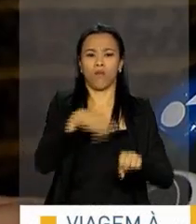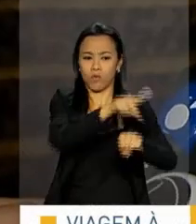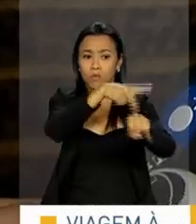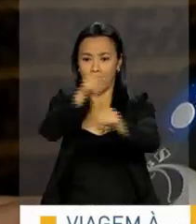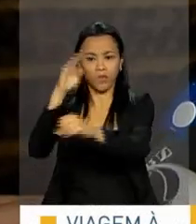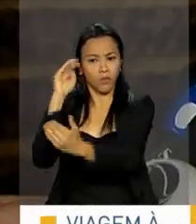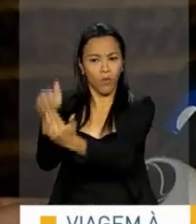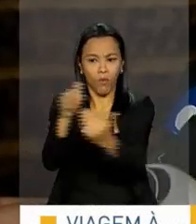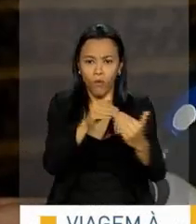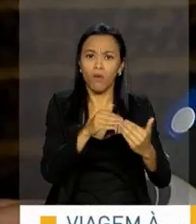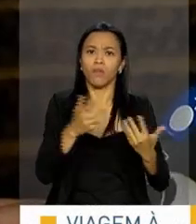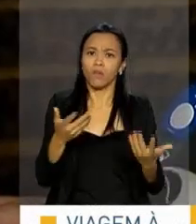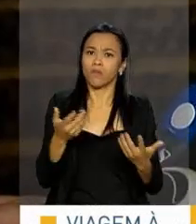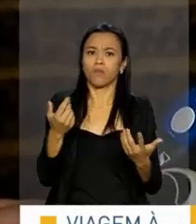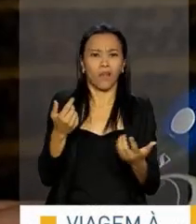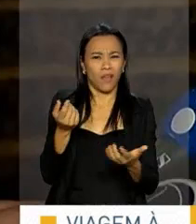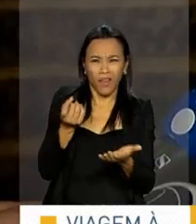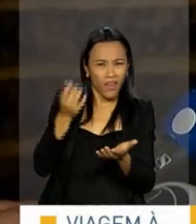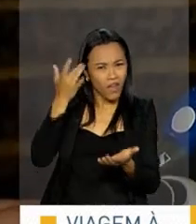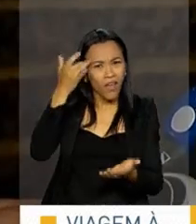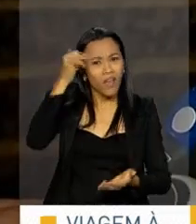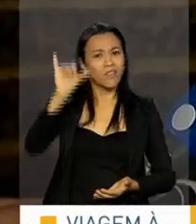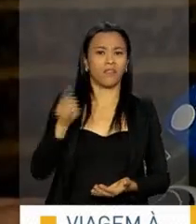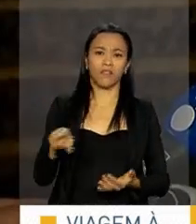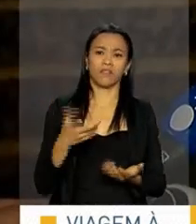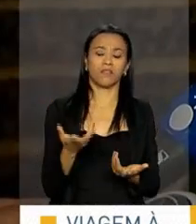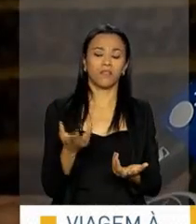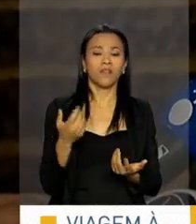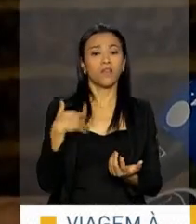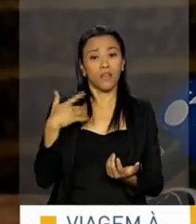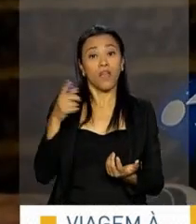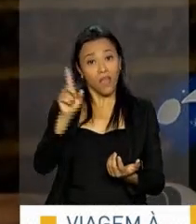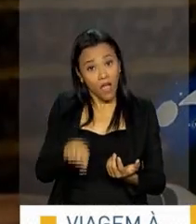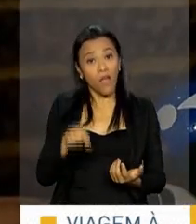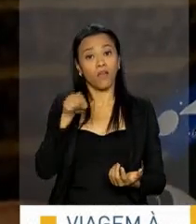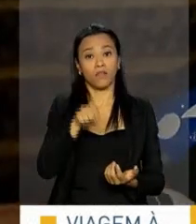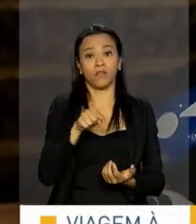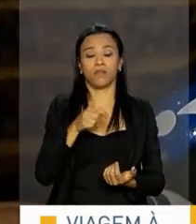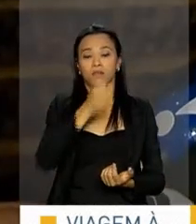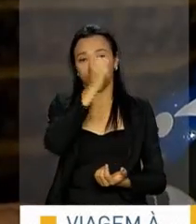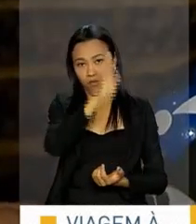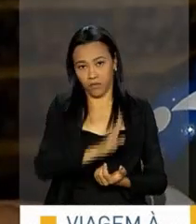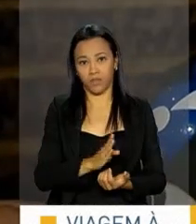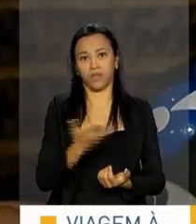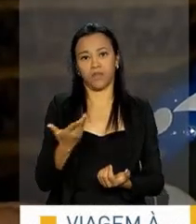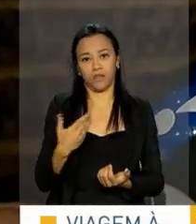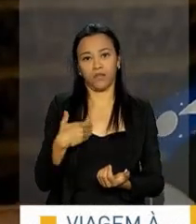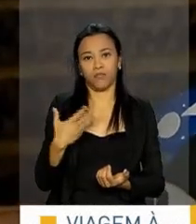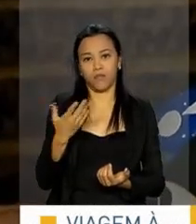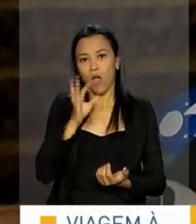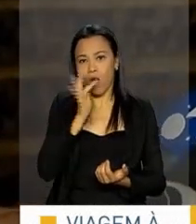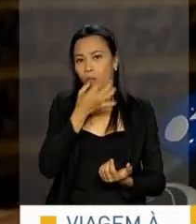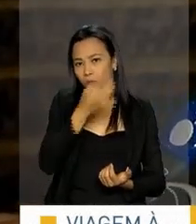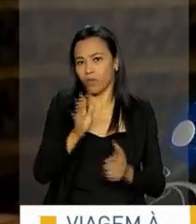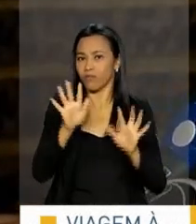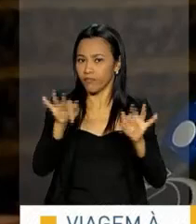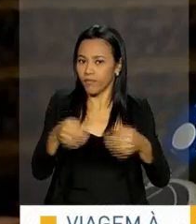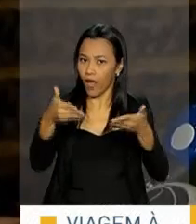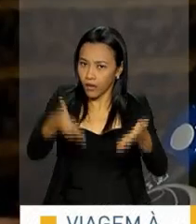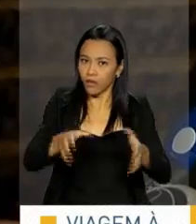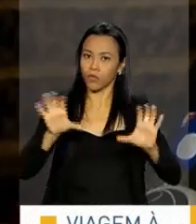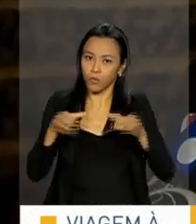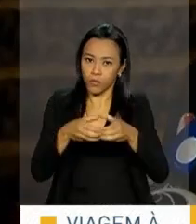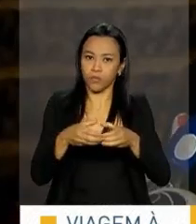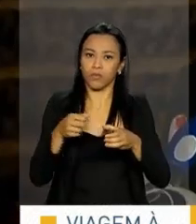de uma negociação entre as partes interessadas. Aliás, será nesse sentido a nossa declaração final aqui dos